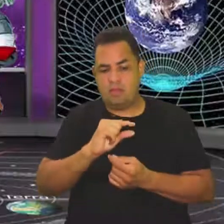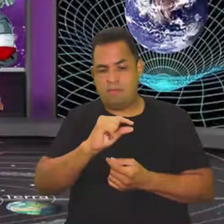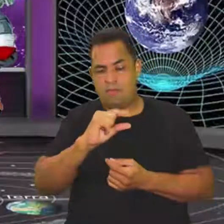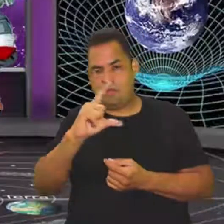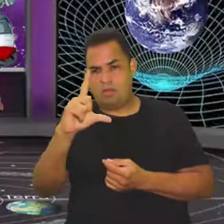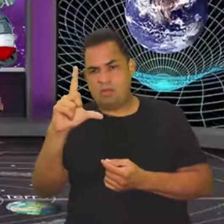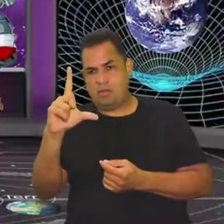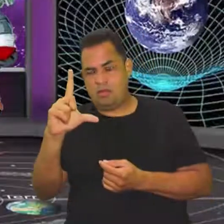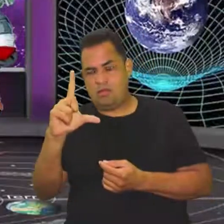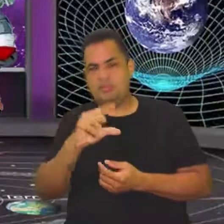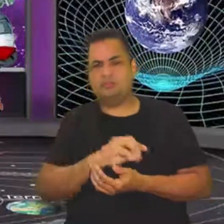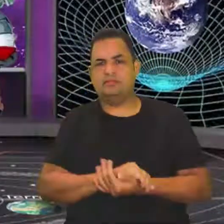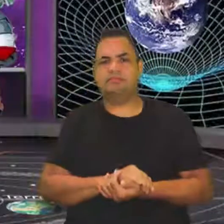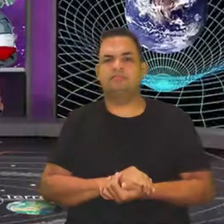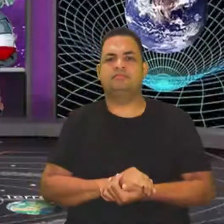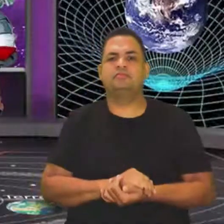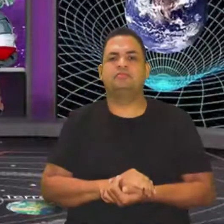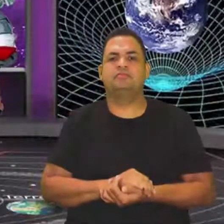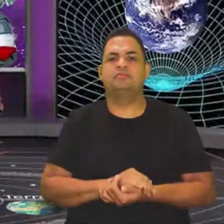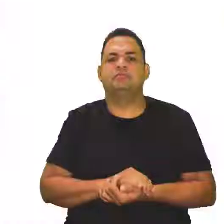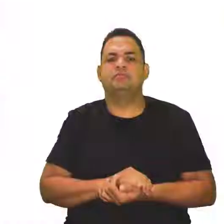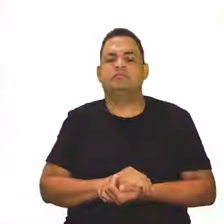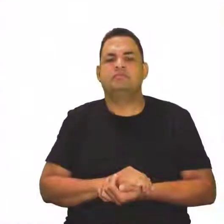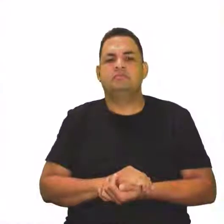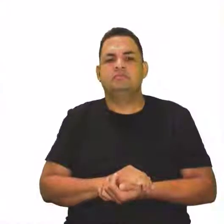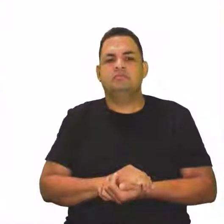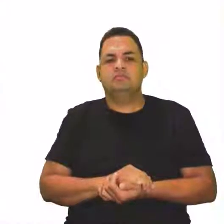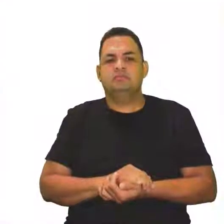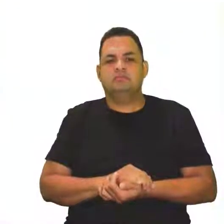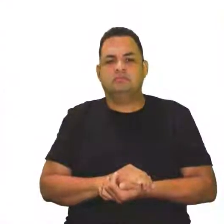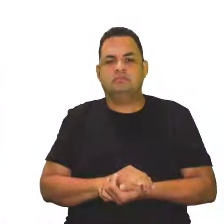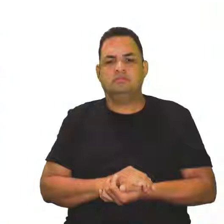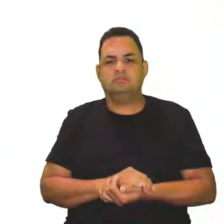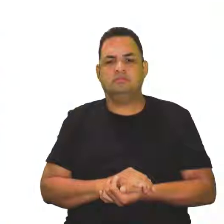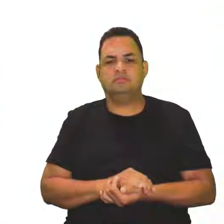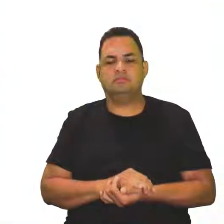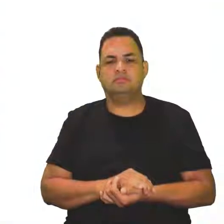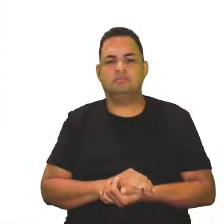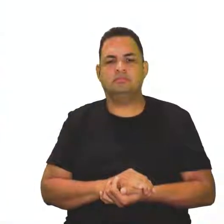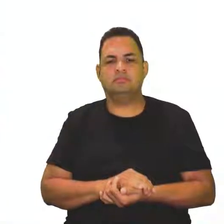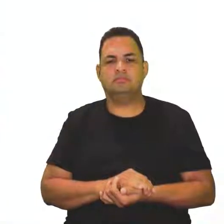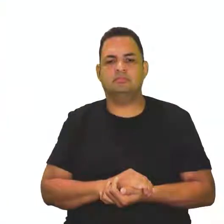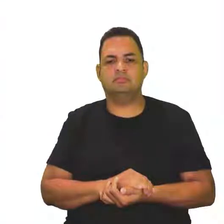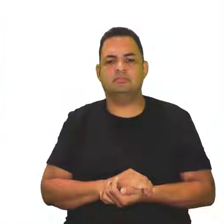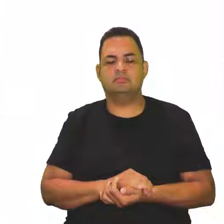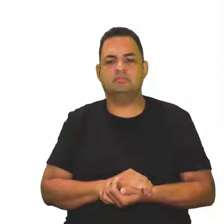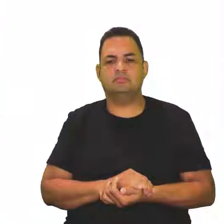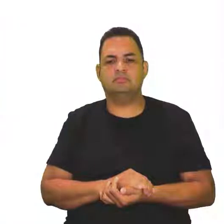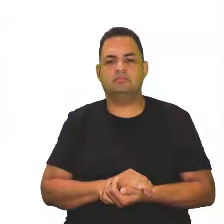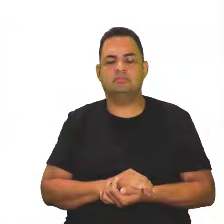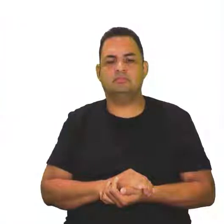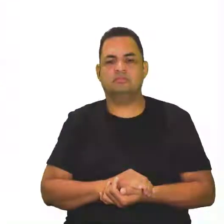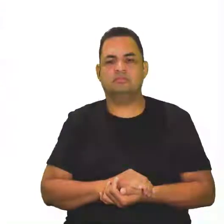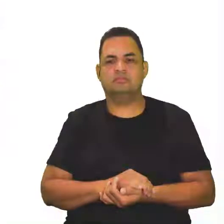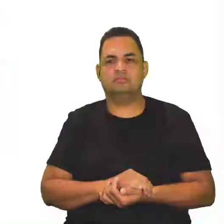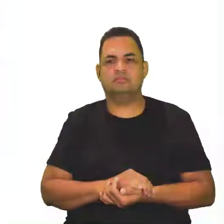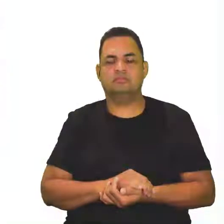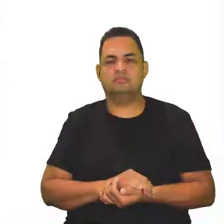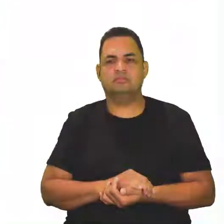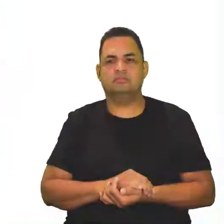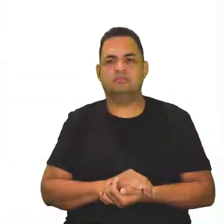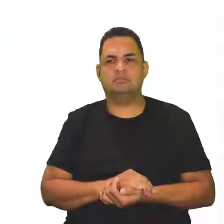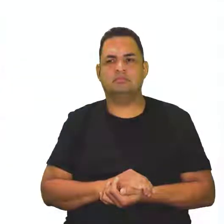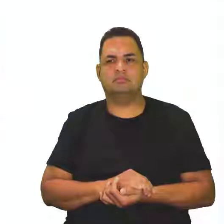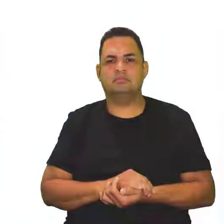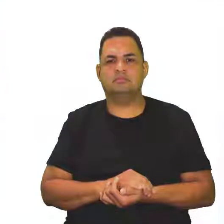quem tem excesso de elétrons. Vamos continuar? Que elétron é negativo, logo é menor. Bom,